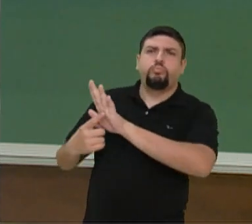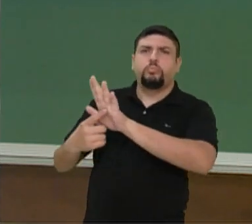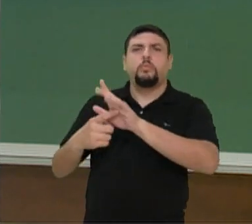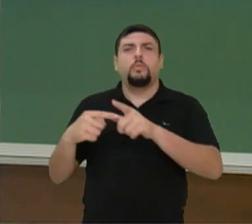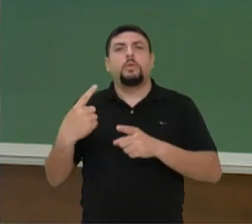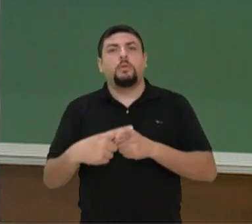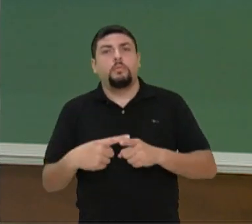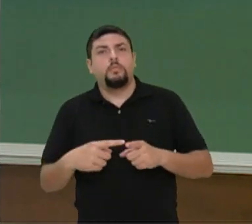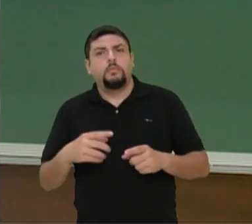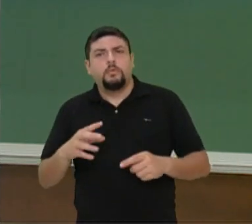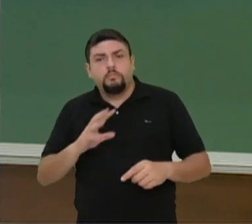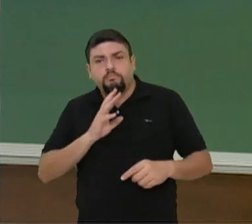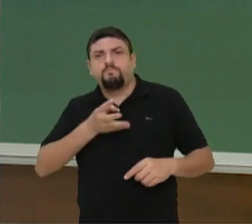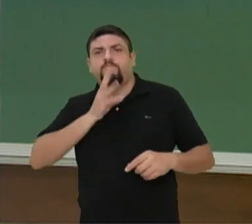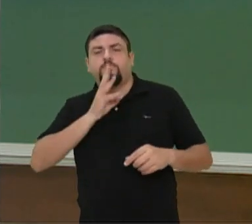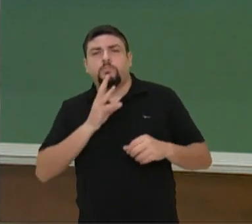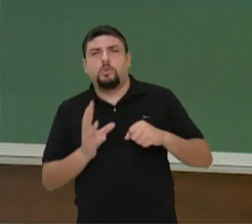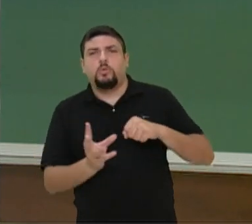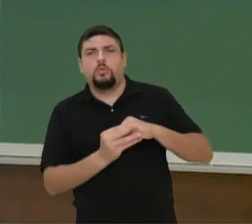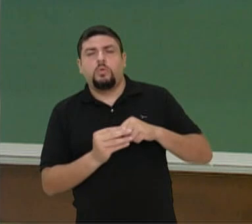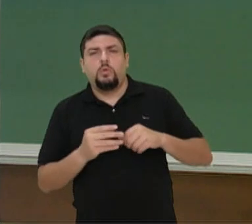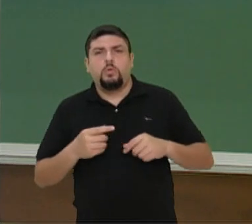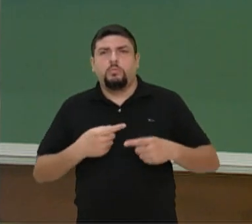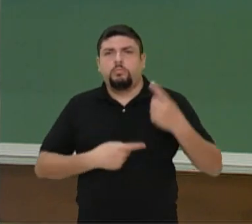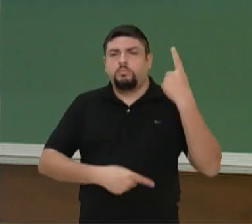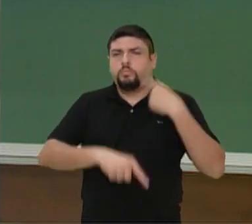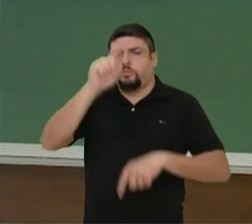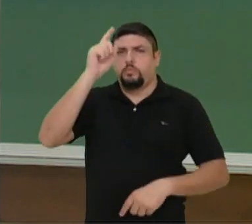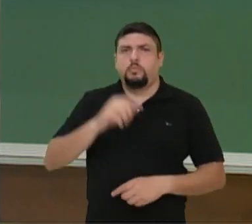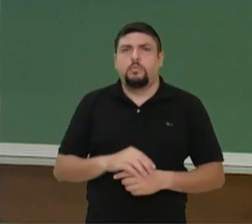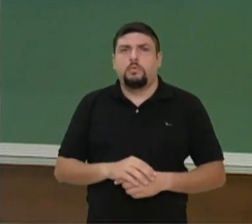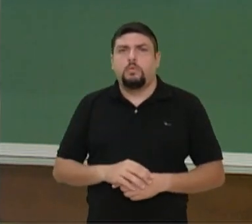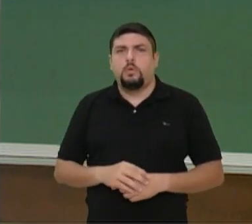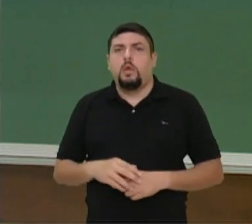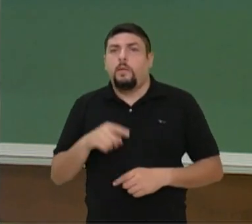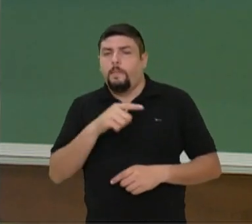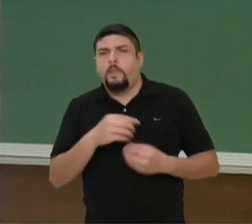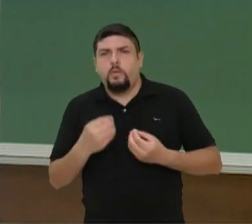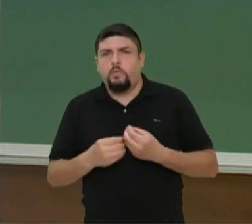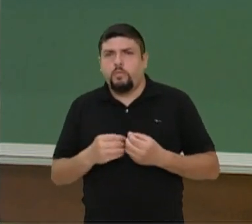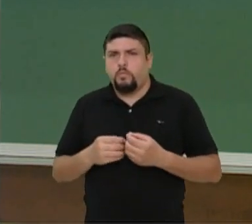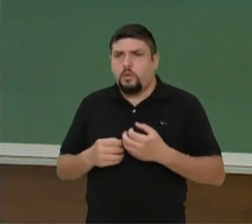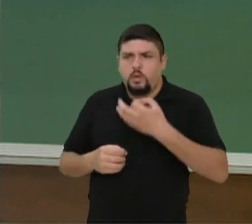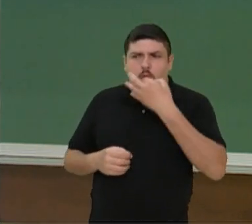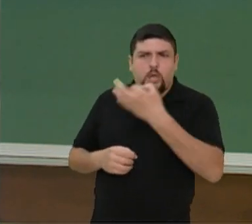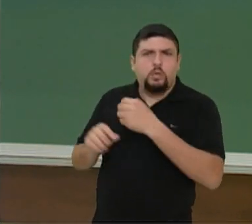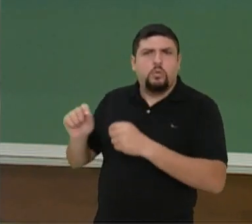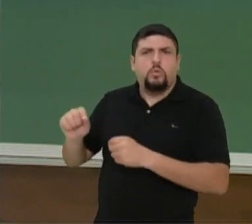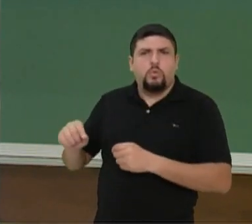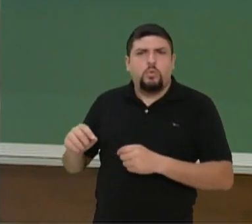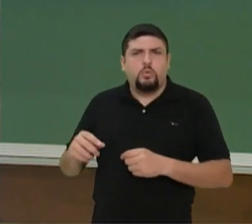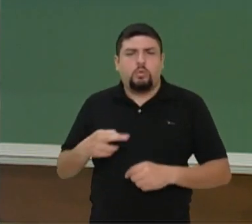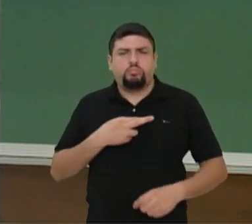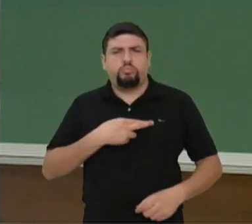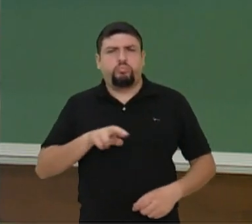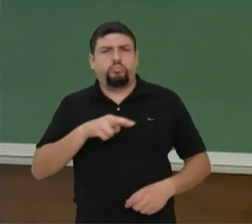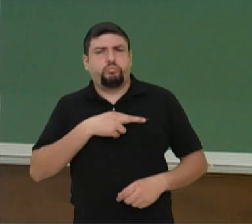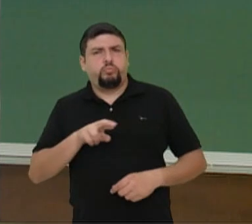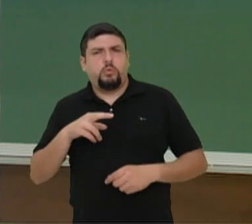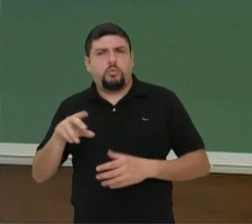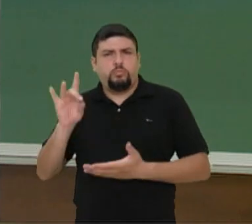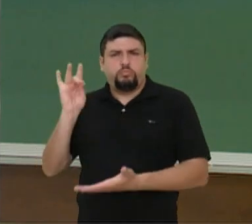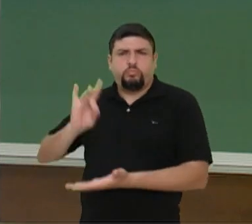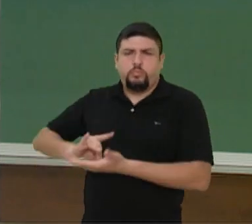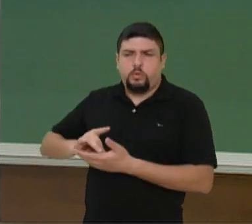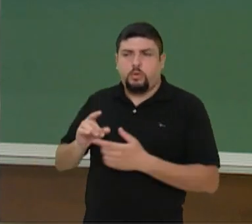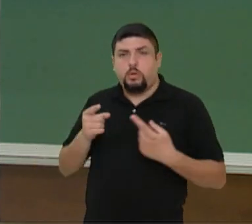no meio cinematográfico, não só no teatro. Forte crítica social, crítica a uma religiosidade oficial. O Pagador de